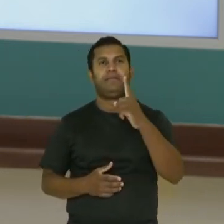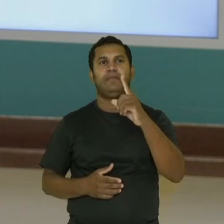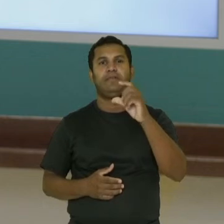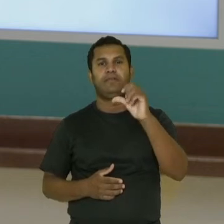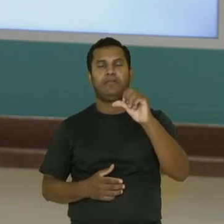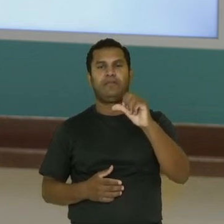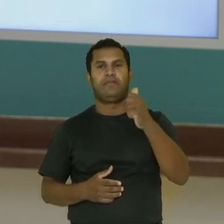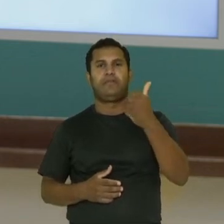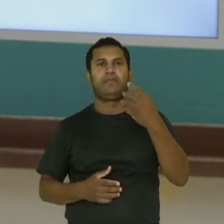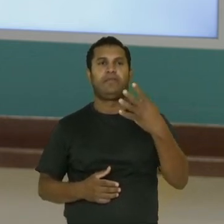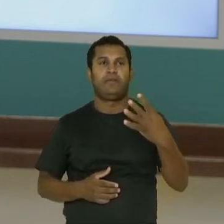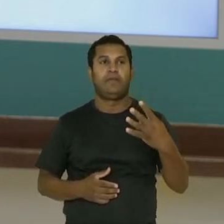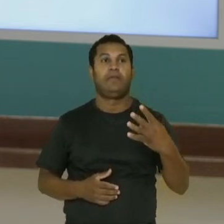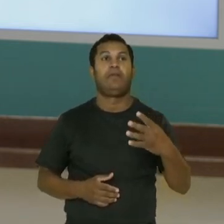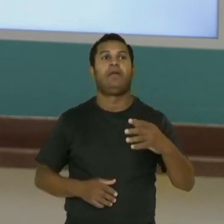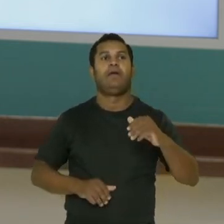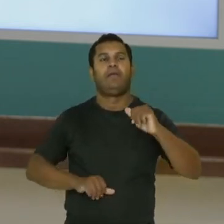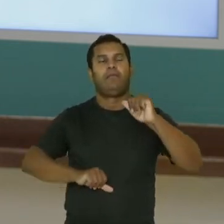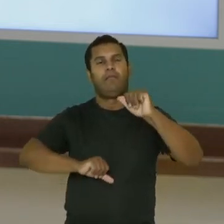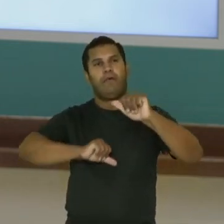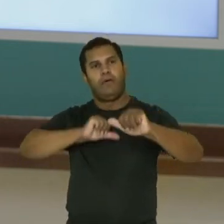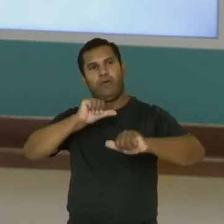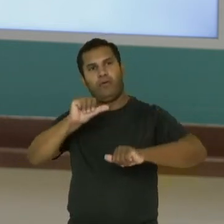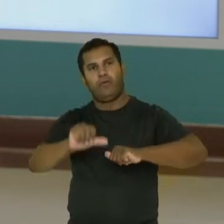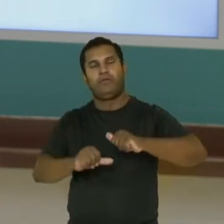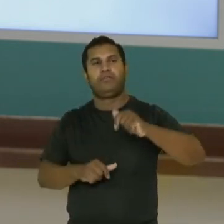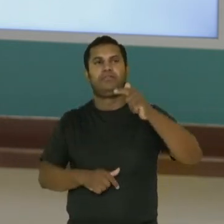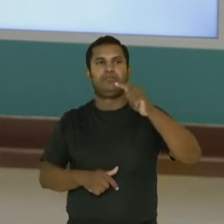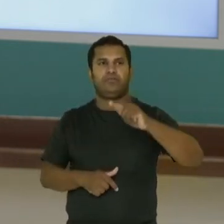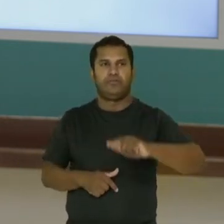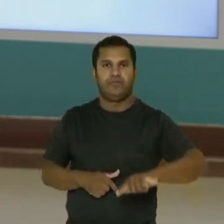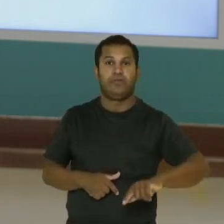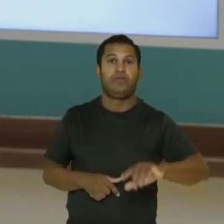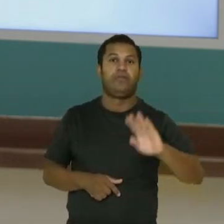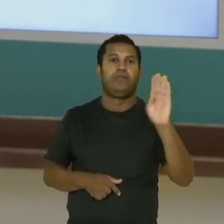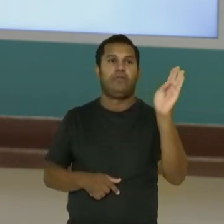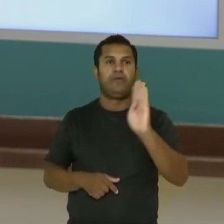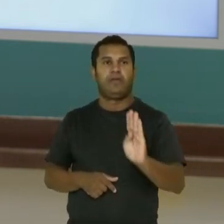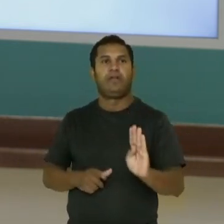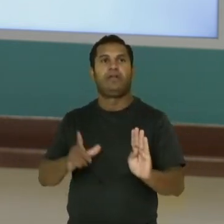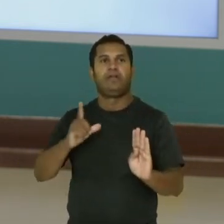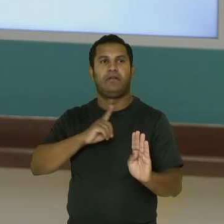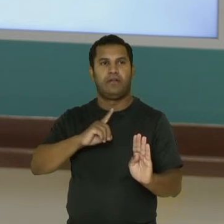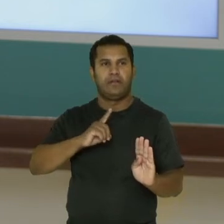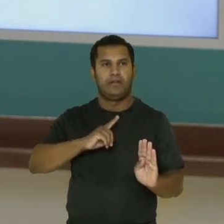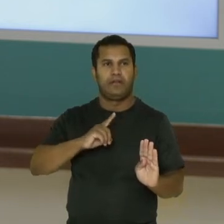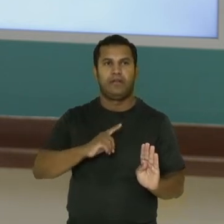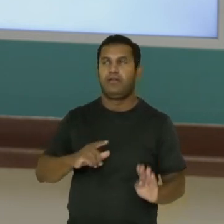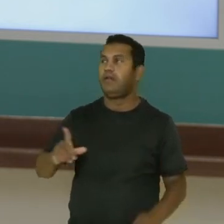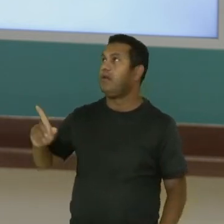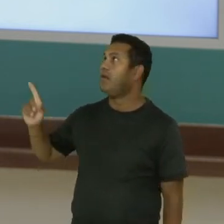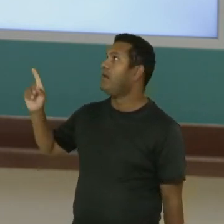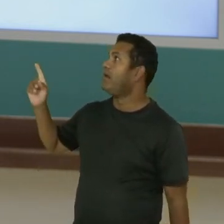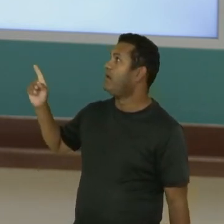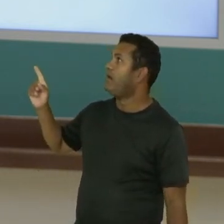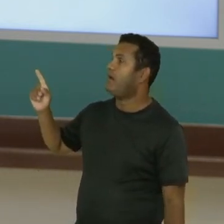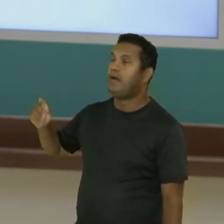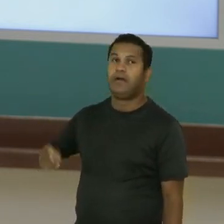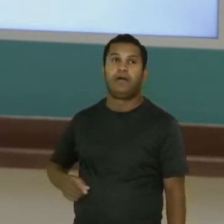1945, nós temos uma mudança ali nessas divisões também, né? Vamos ver aqui que o